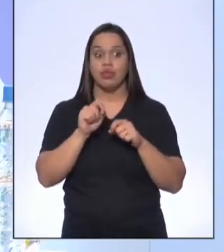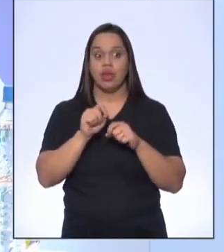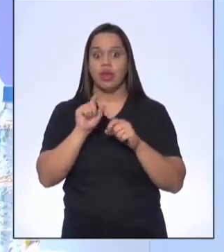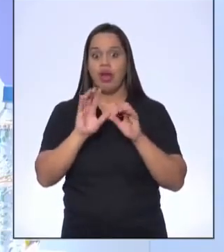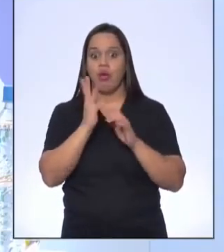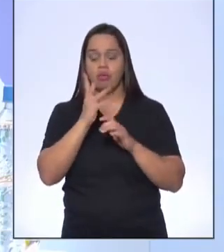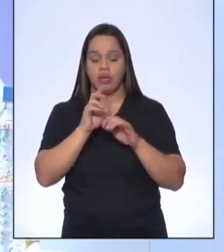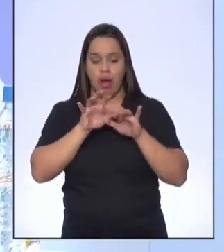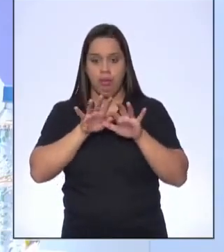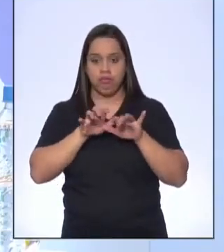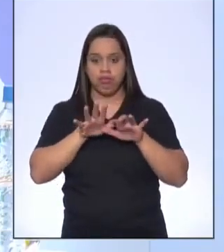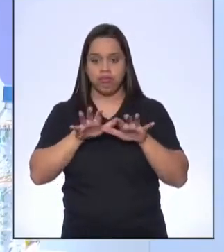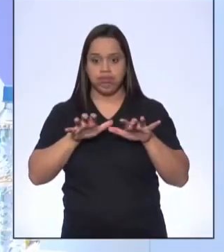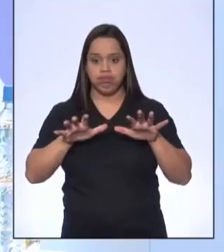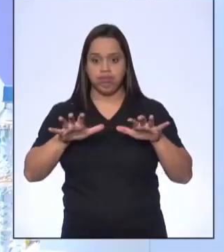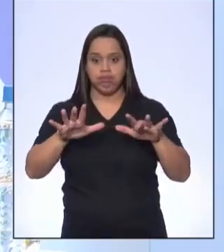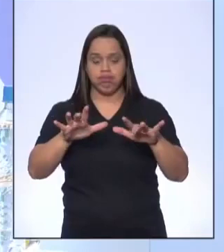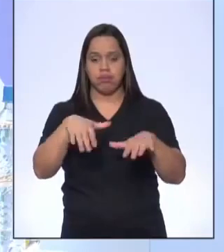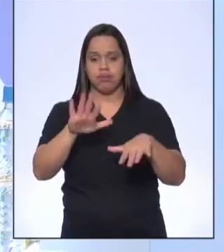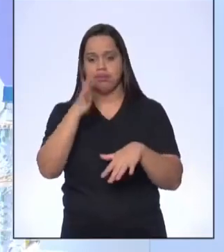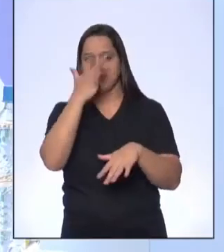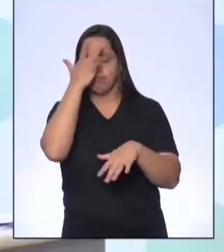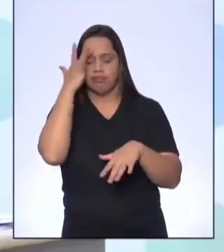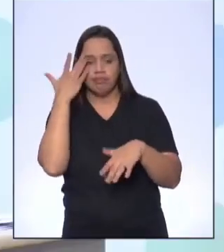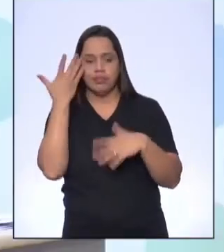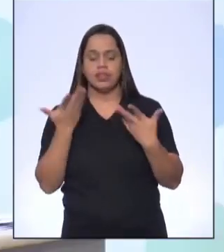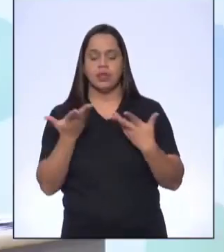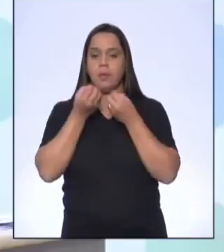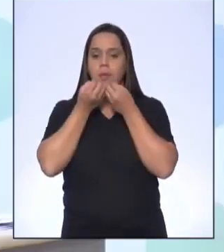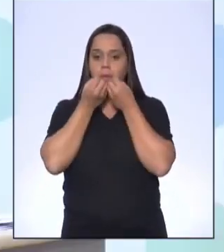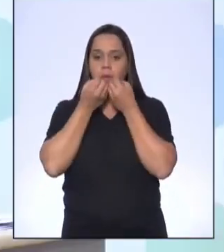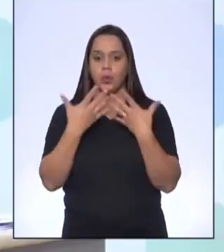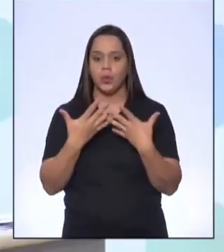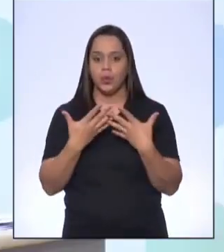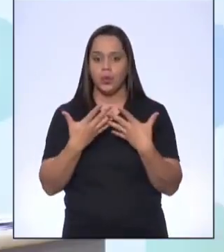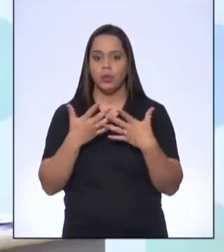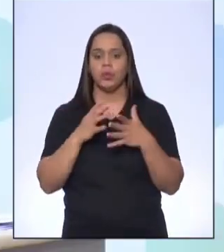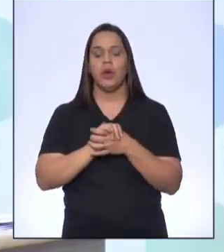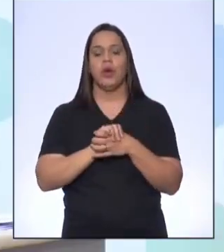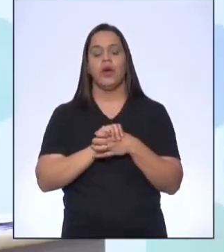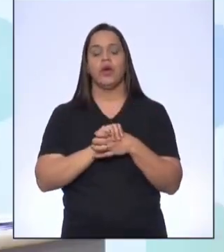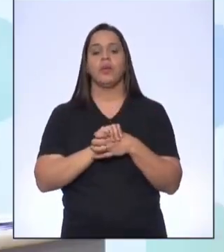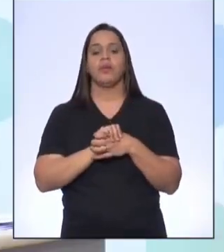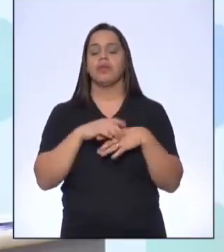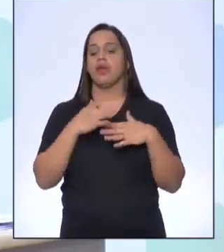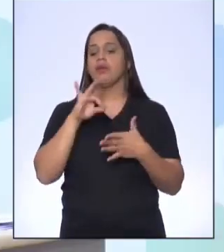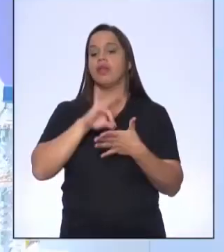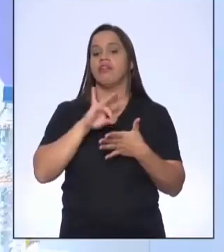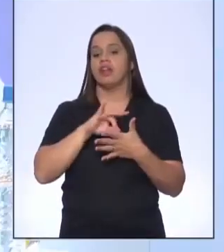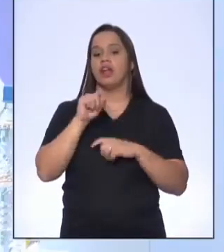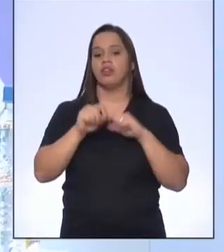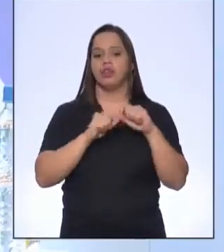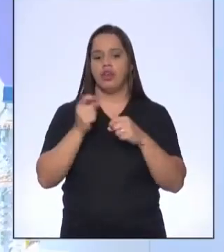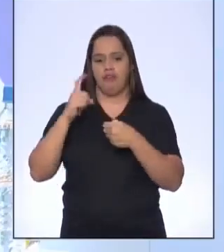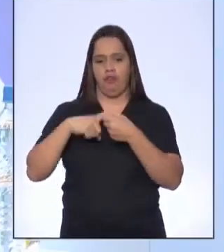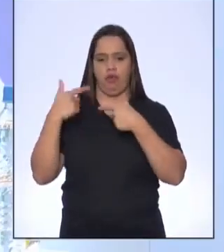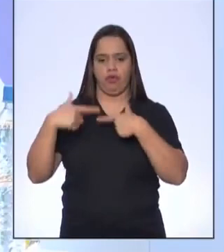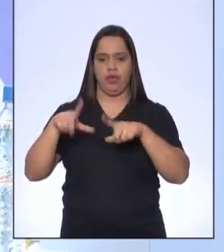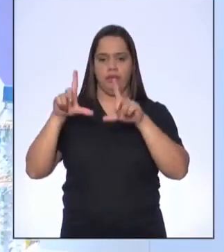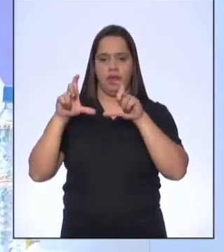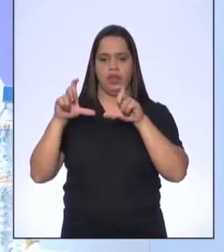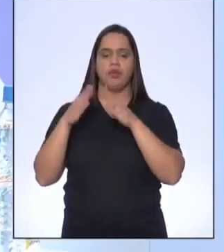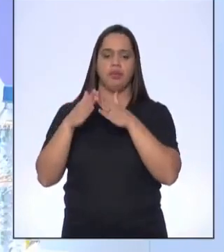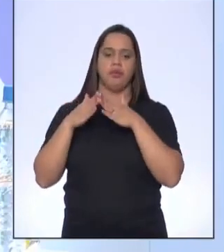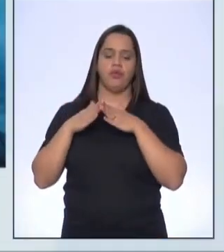que legenda interessantíssima. Bacana, nossa, parabéns. Então, cada um assim. Então, na verdade, volta um pouquinho na imagem, Mauro,